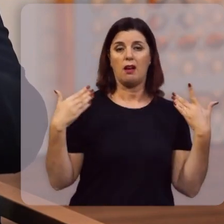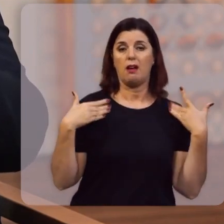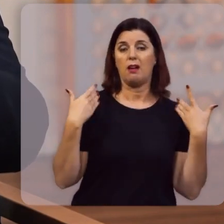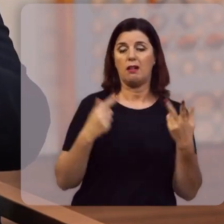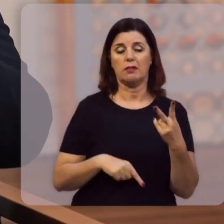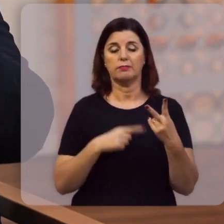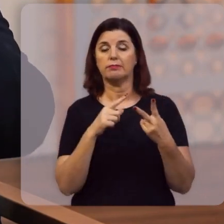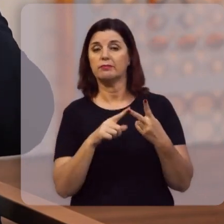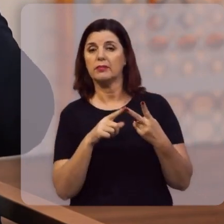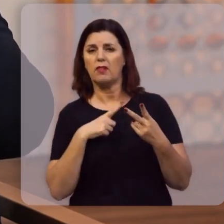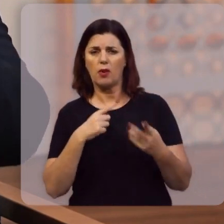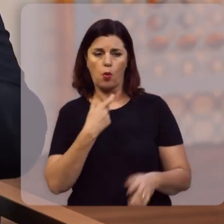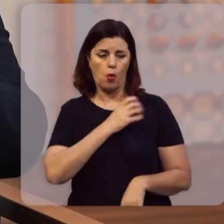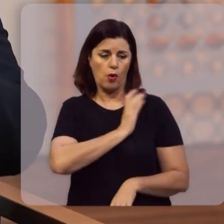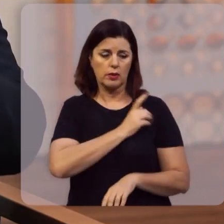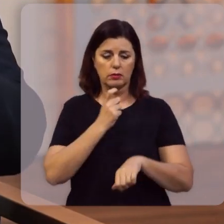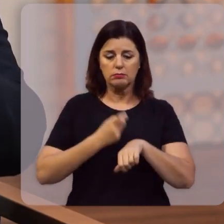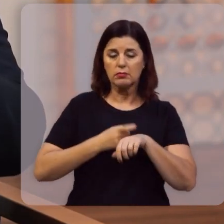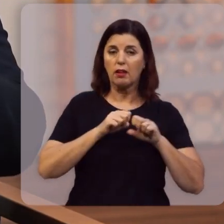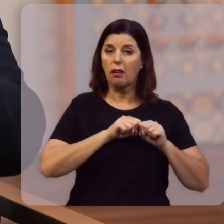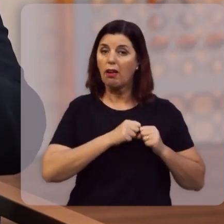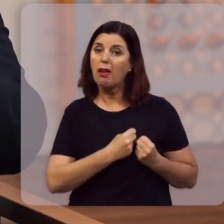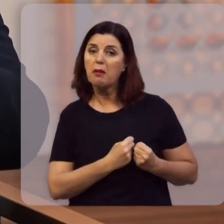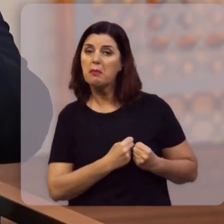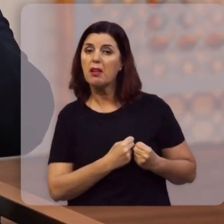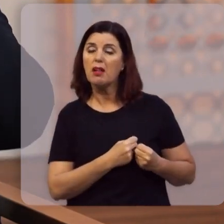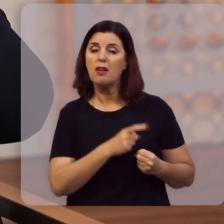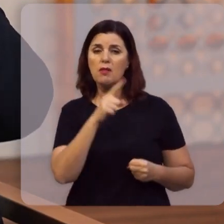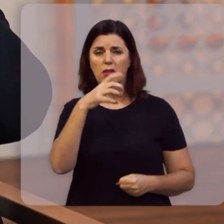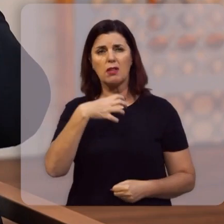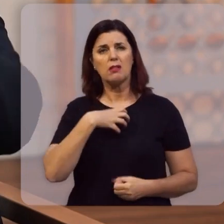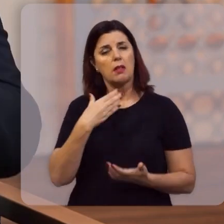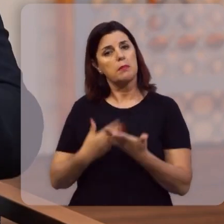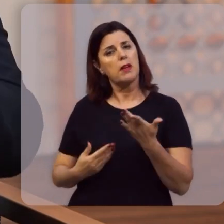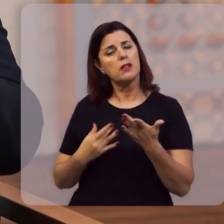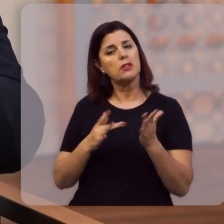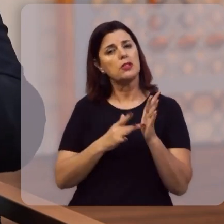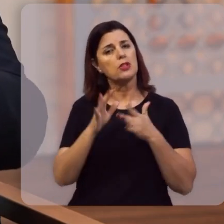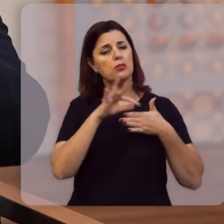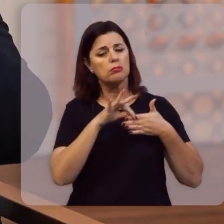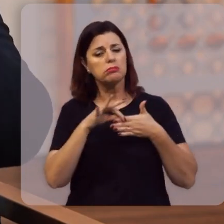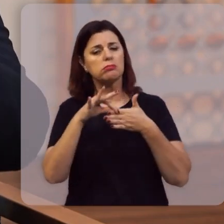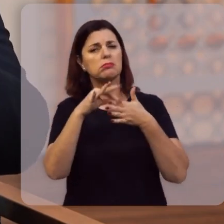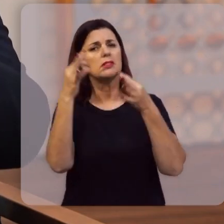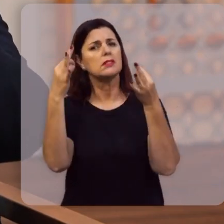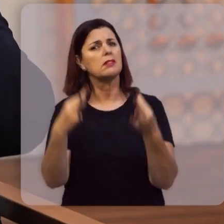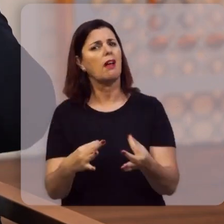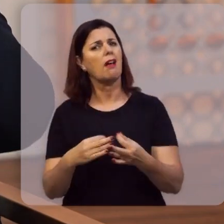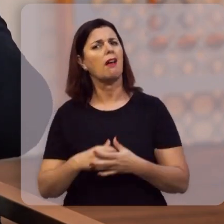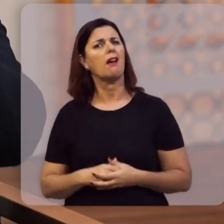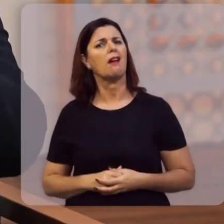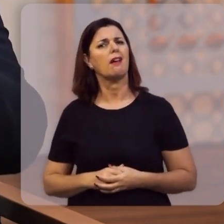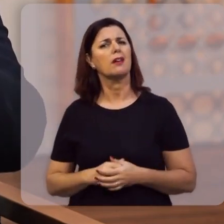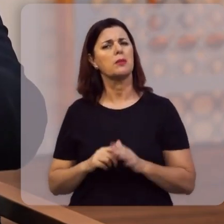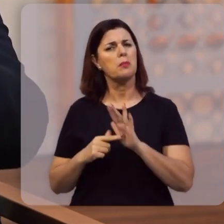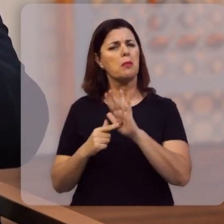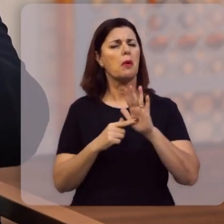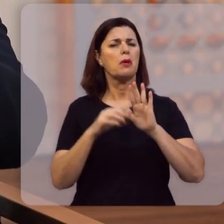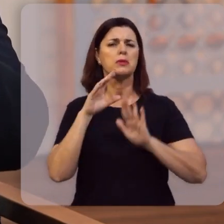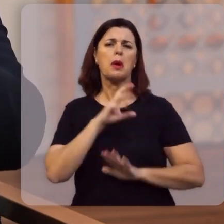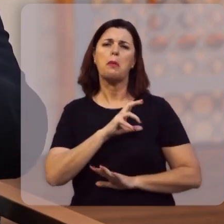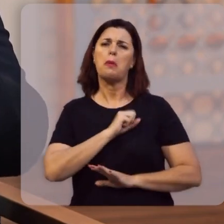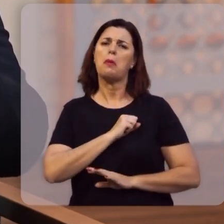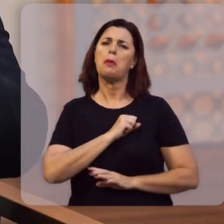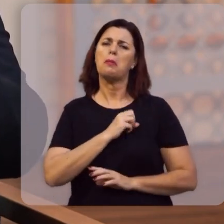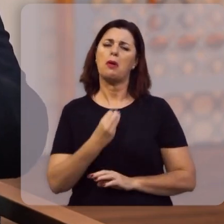desanimar. Se você está endurecido, ele vai te quebrantar. Se você se sente perdido, ele vai anunciar mais uma vez o amor dado